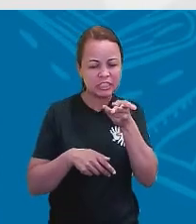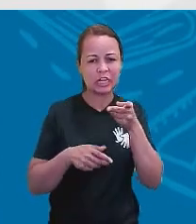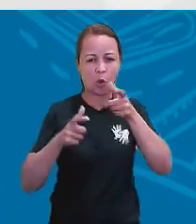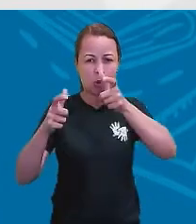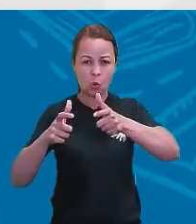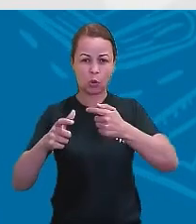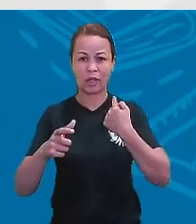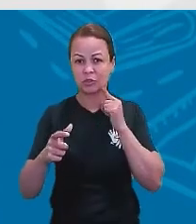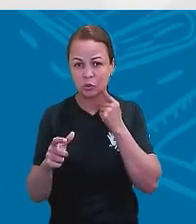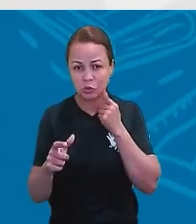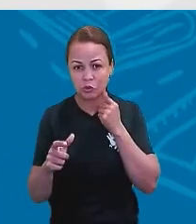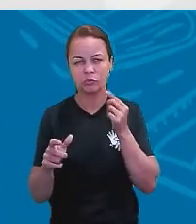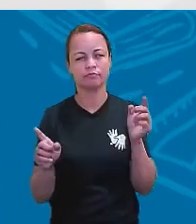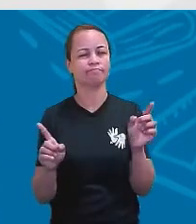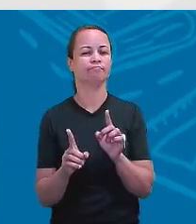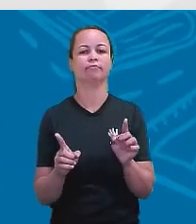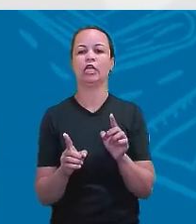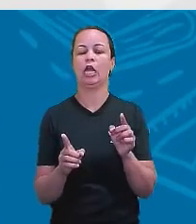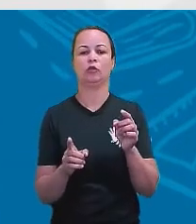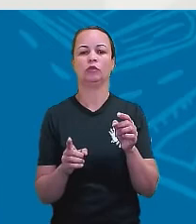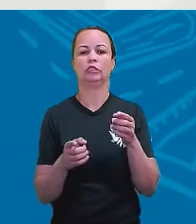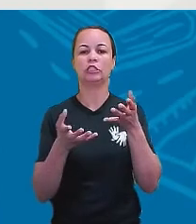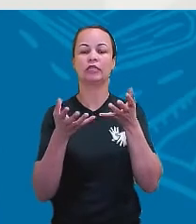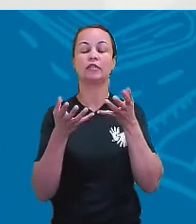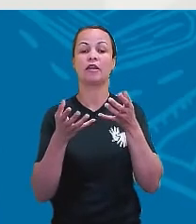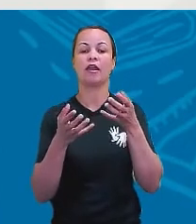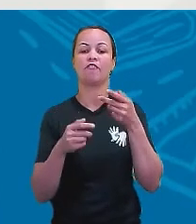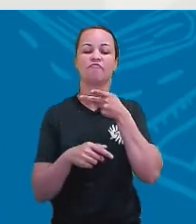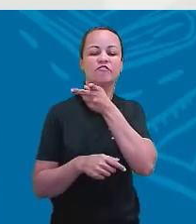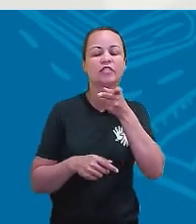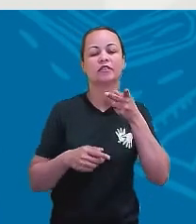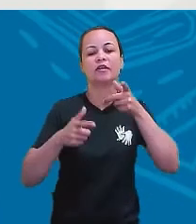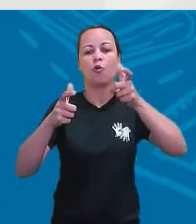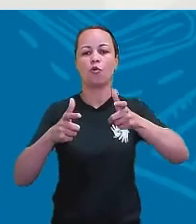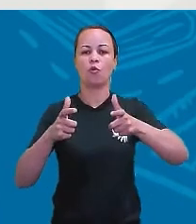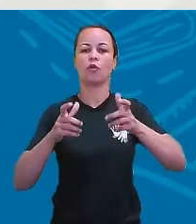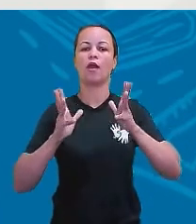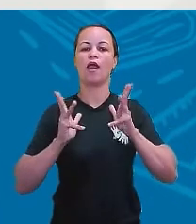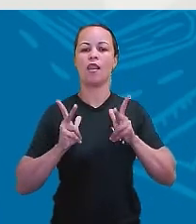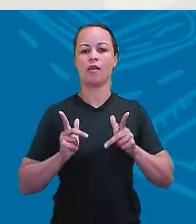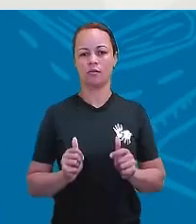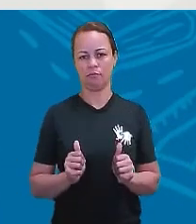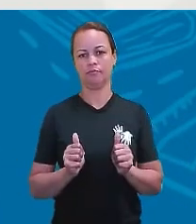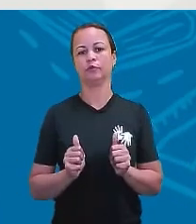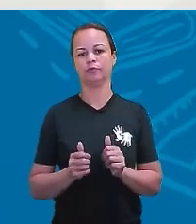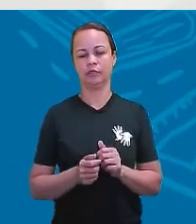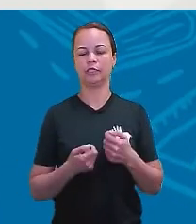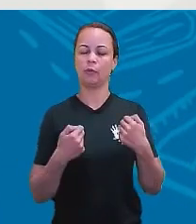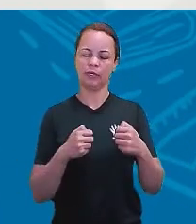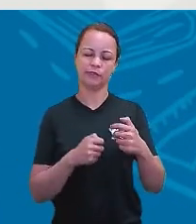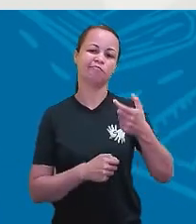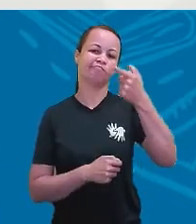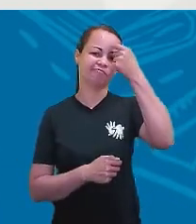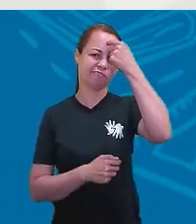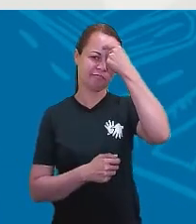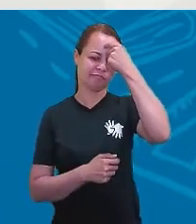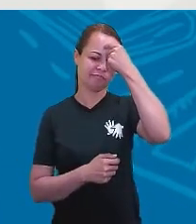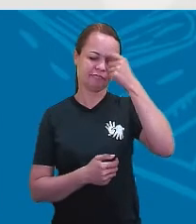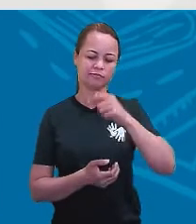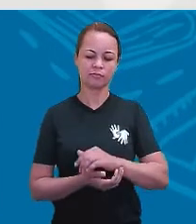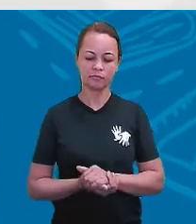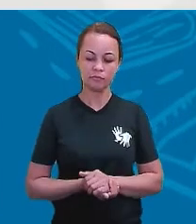lugar bonito, um lugar limpo, tá certo? Um lugar agradável. Então é extremamente importante que nós tenhamos essa consciência, tá certo? Para que a